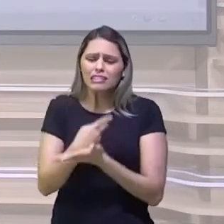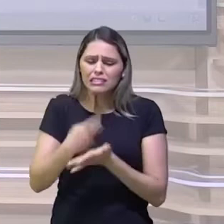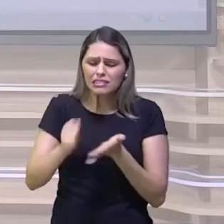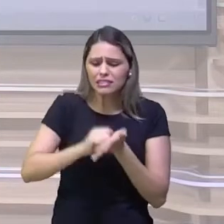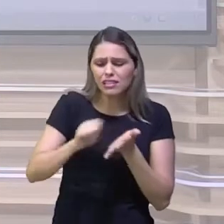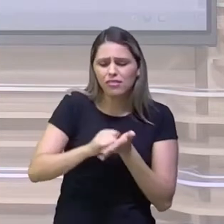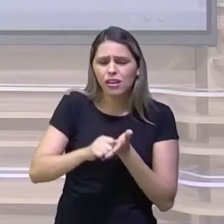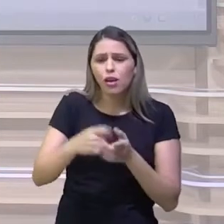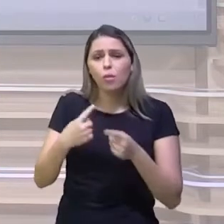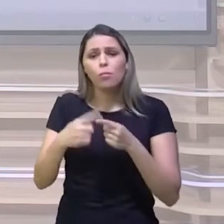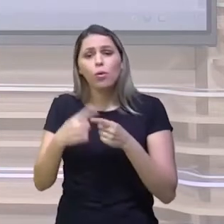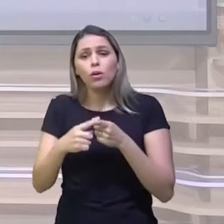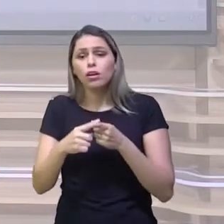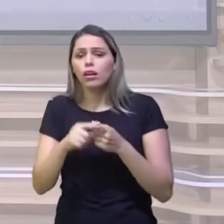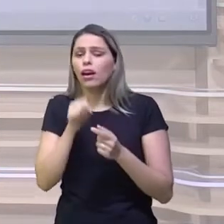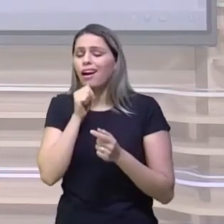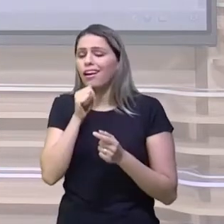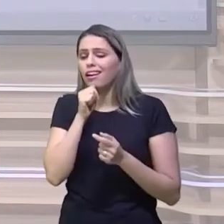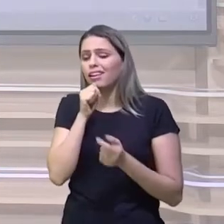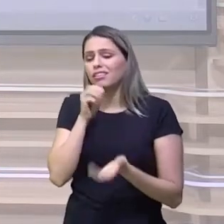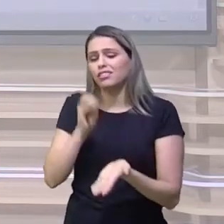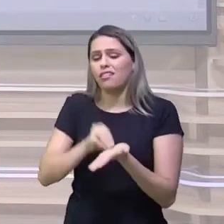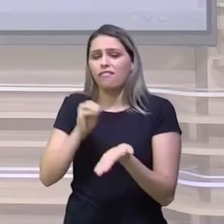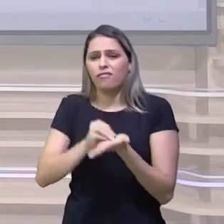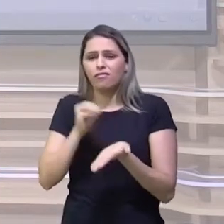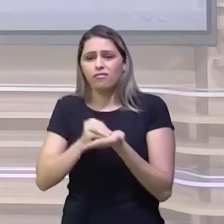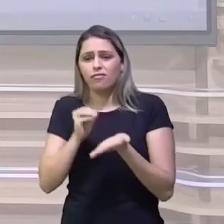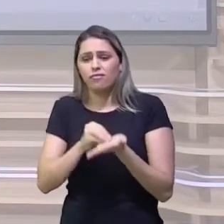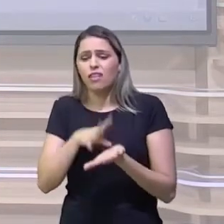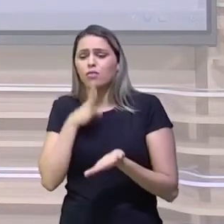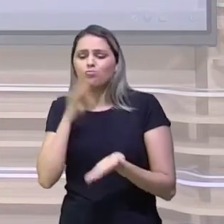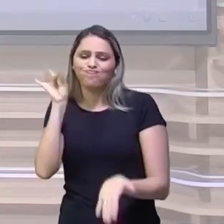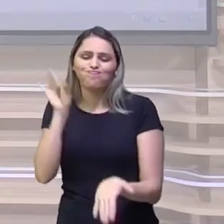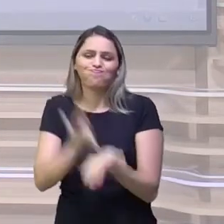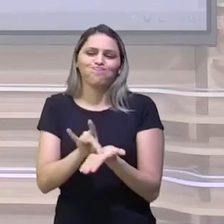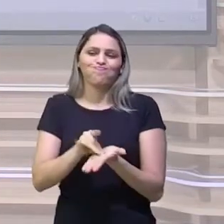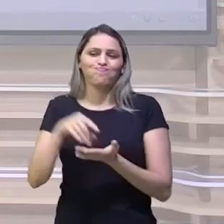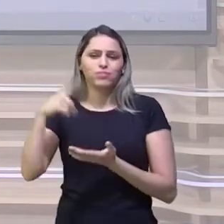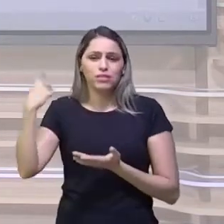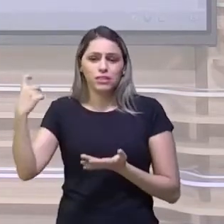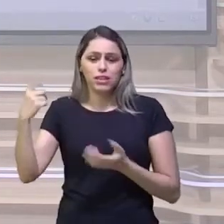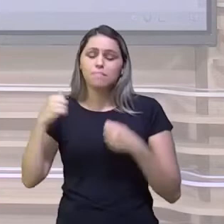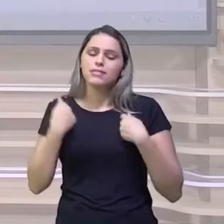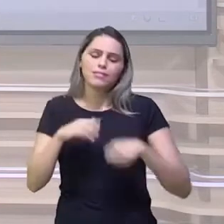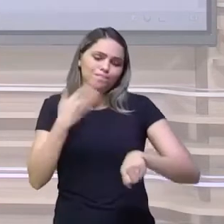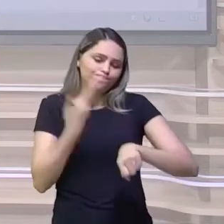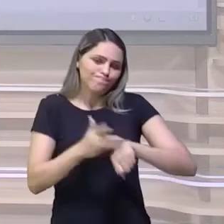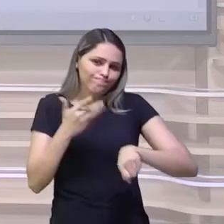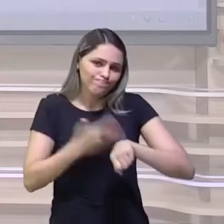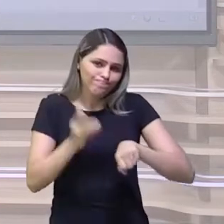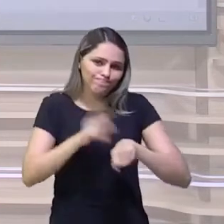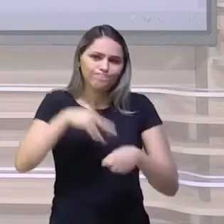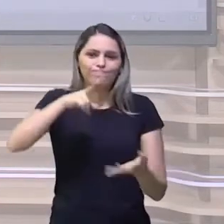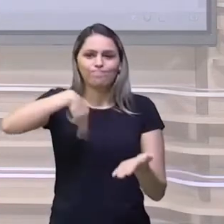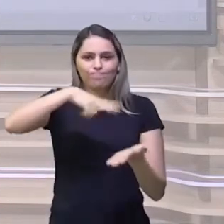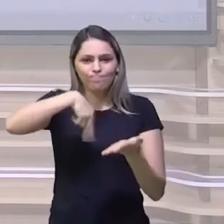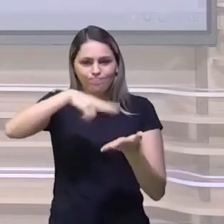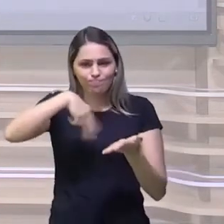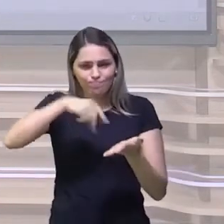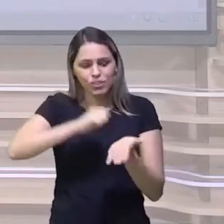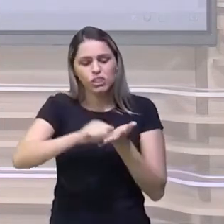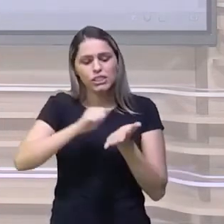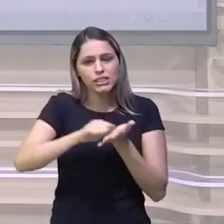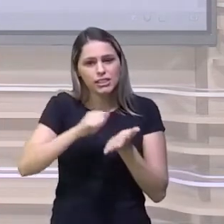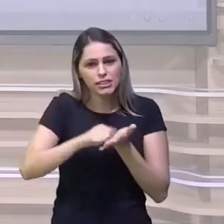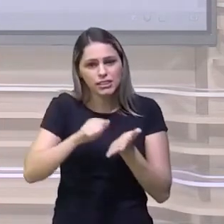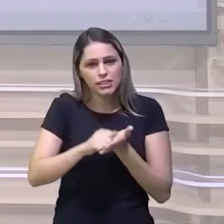ainda não conseguiu identificar esses sons. E o que é que eu faço? Leiam bastante, trabalhar bastante ortografia, leiam